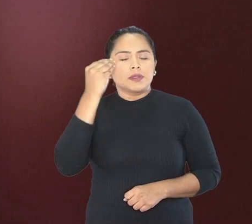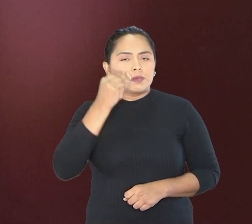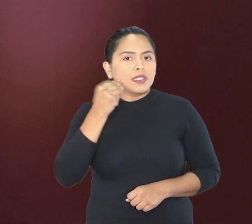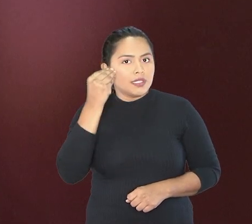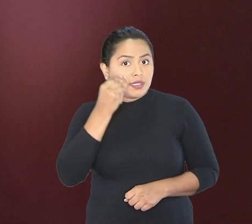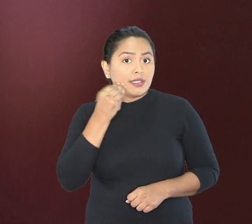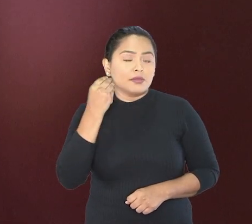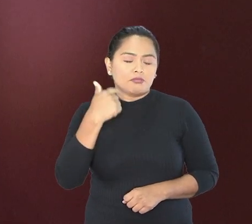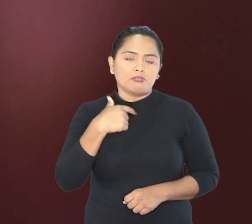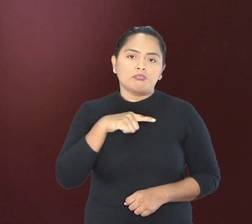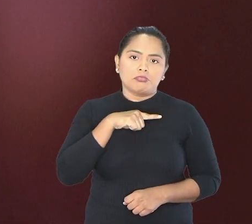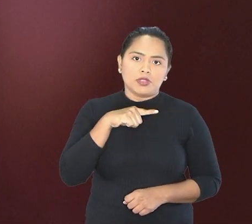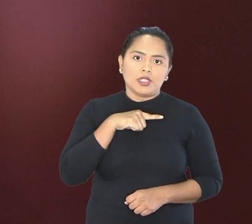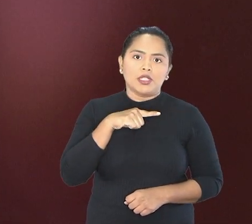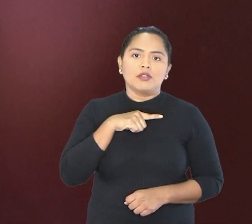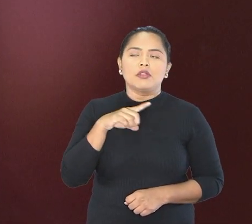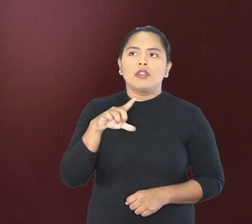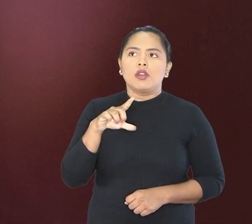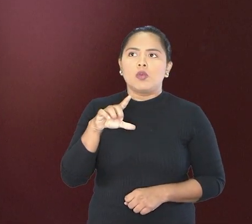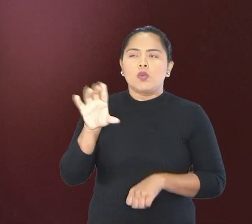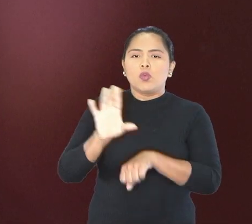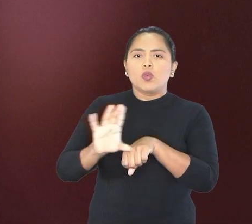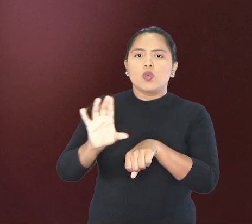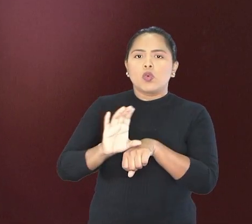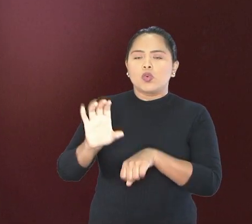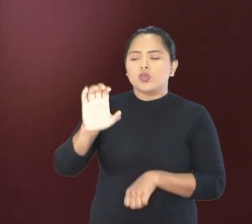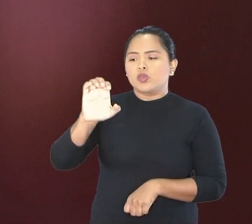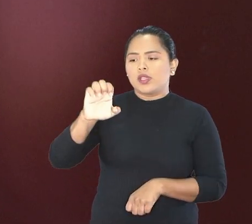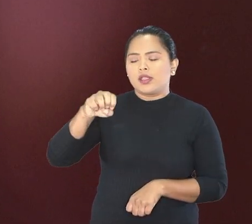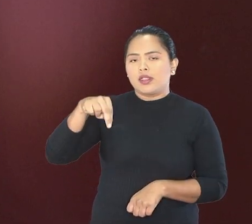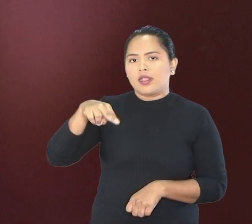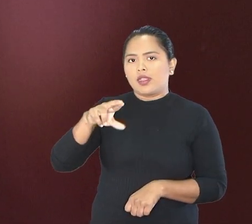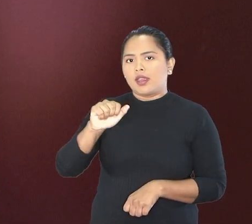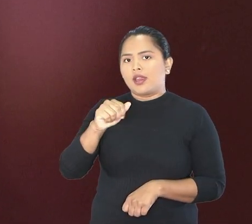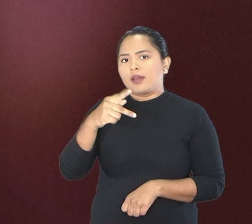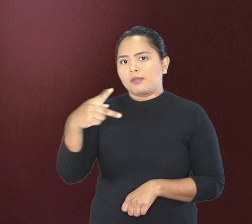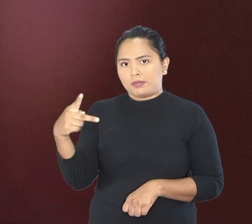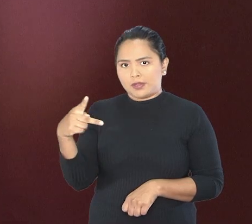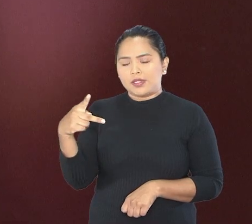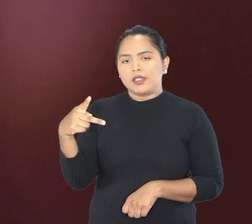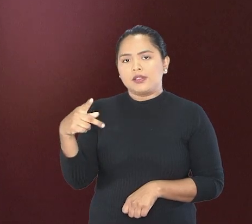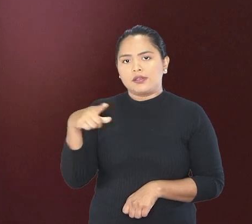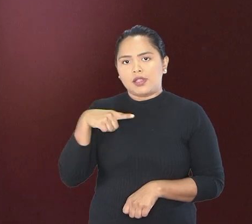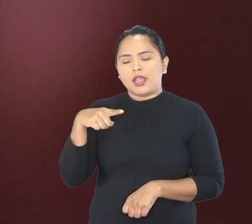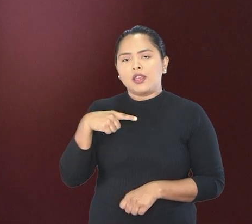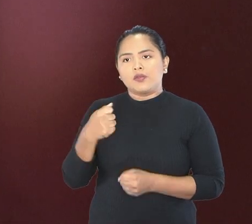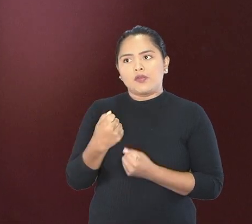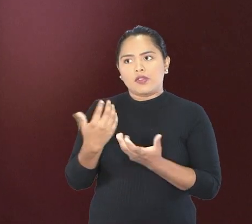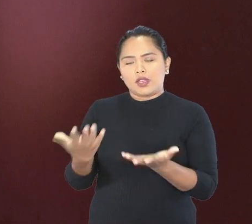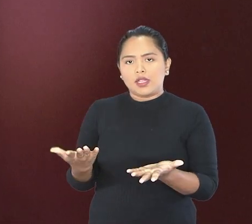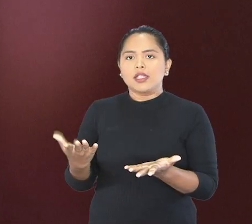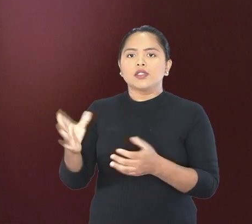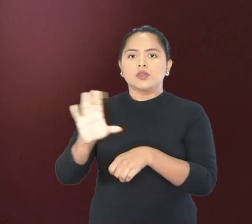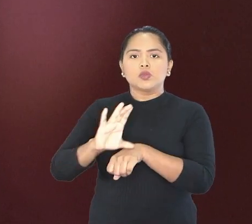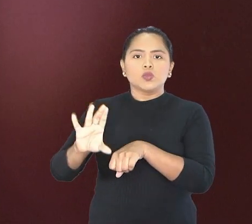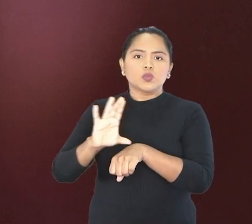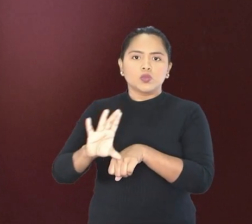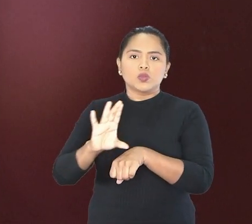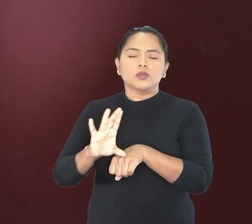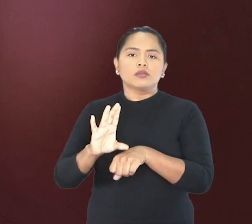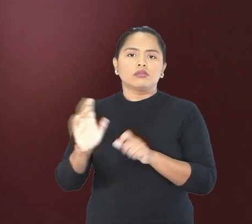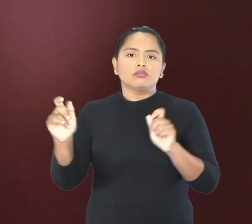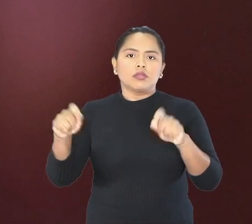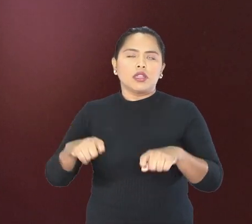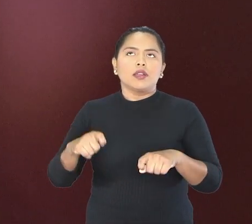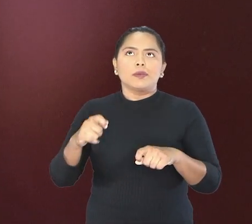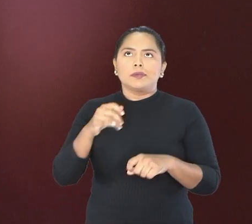exemplo, na ENAP, que é a nossa, uma instituição nacional que oferece esses cursos. E quando a gente faz esses cursos com pessoas